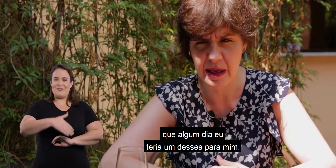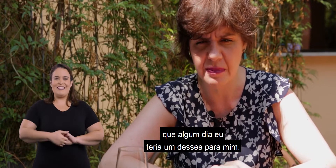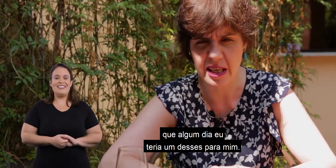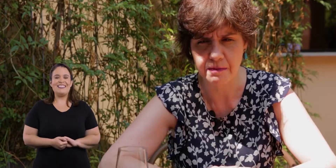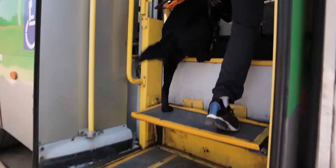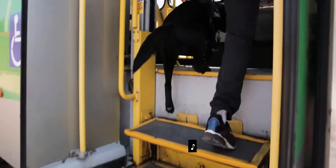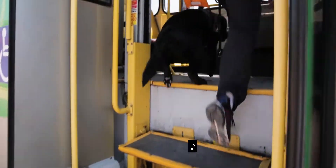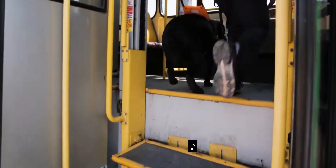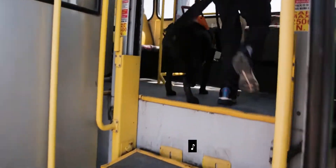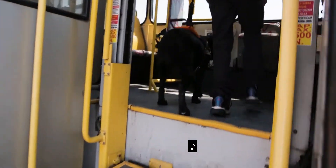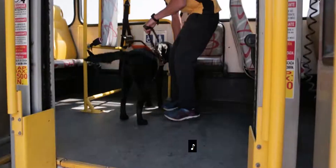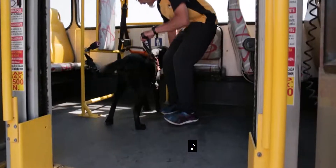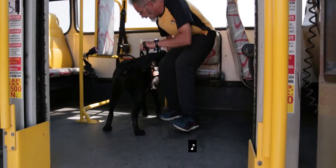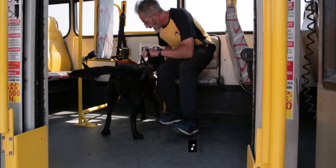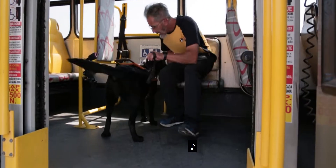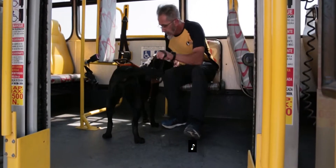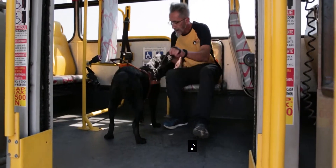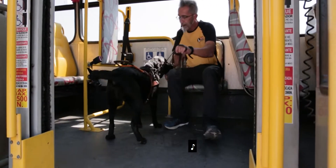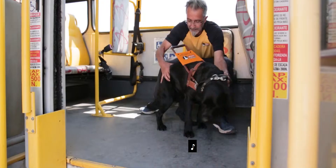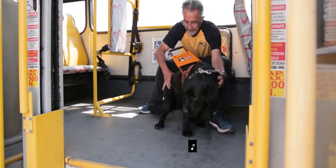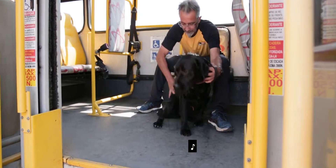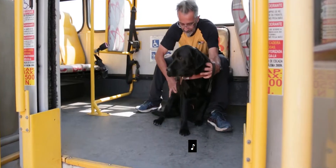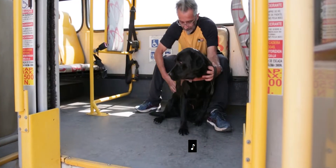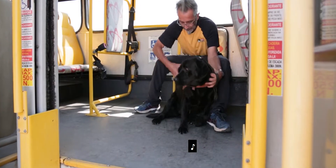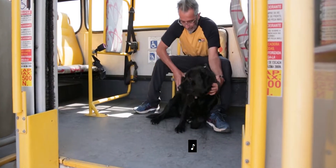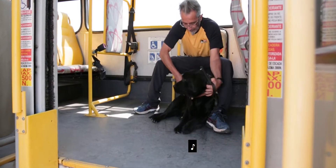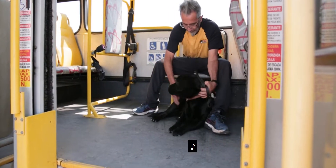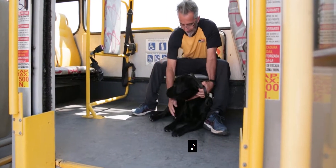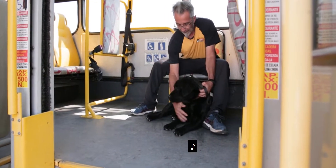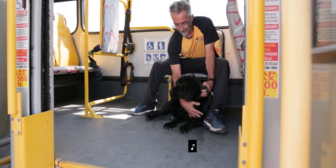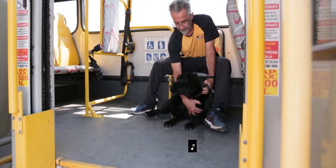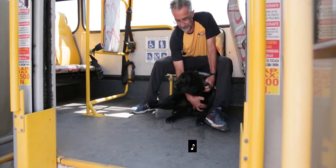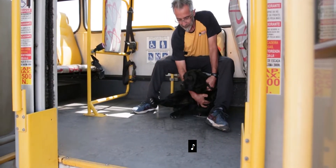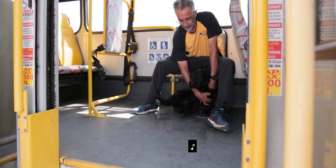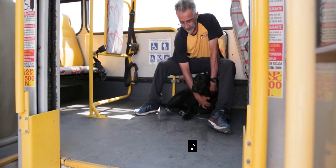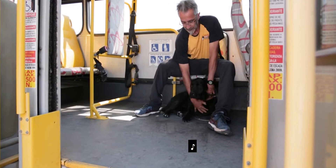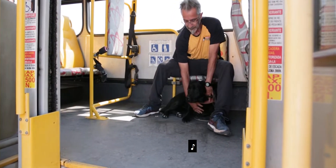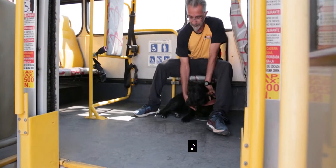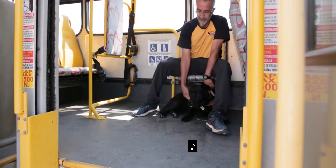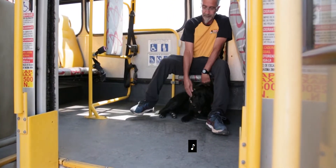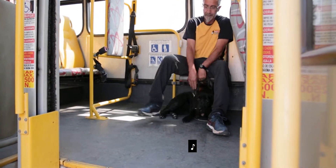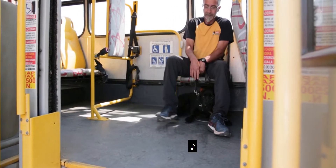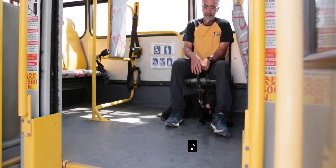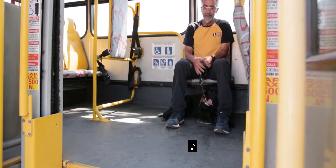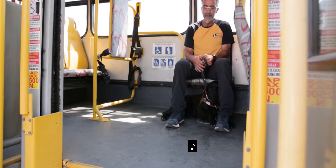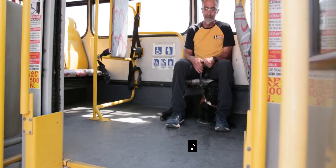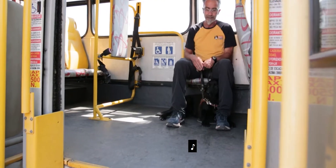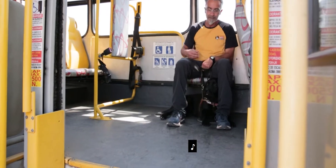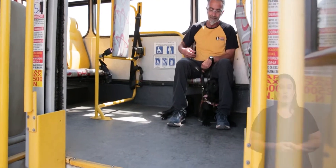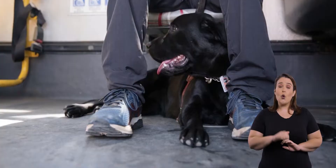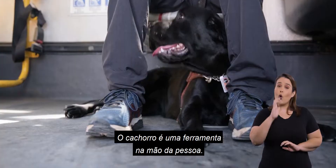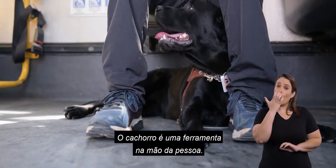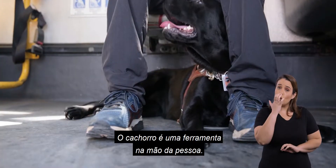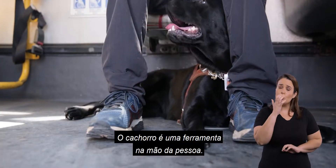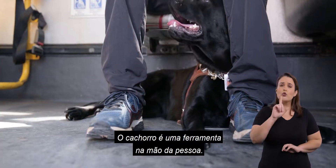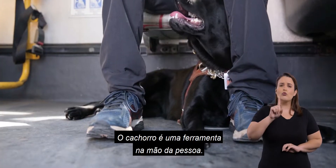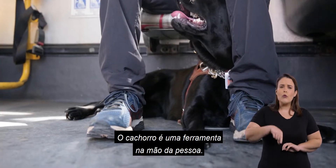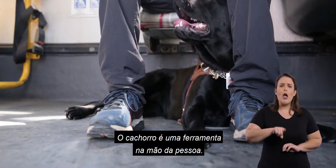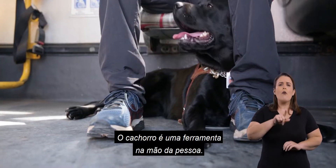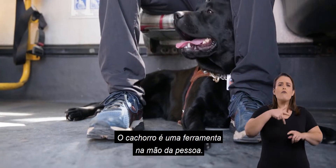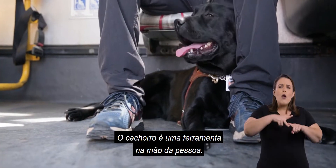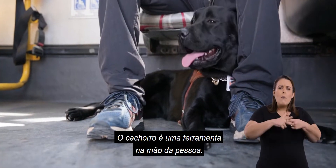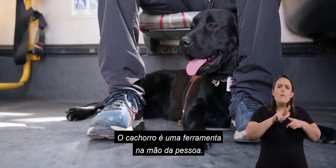desses para mim. No centro de treinamento, um instrutor e um cão-guia entram num ônibus urbano. O homem se senta e o cão vai para debaixo do banco. O cachorro é uma